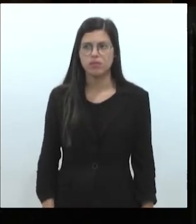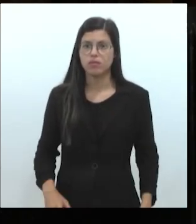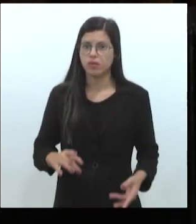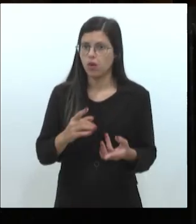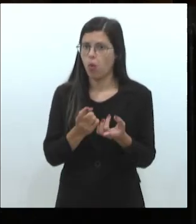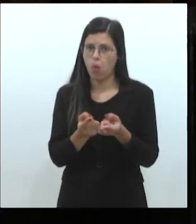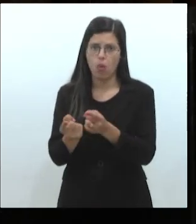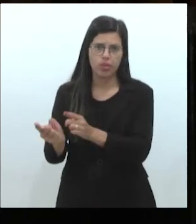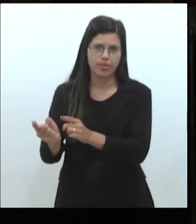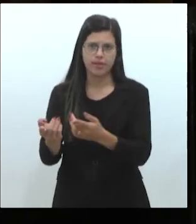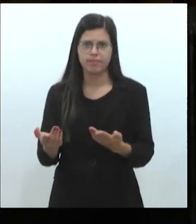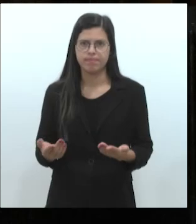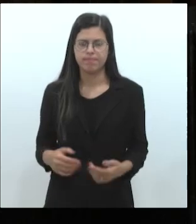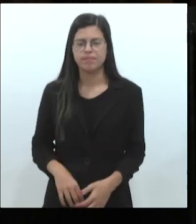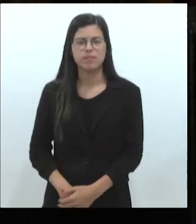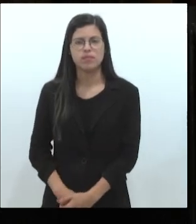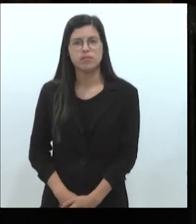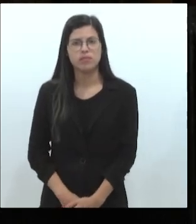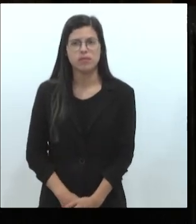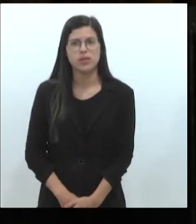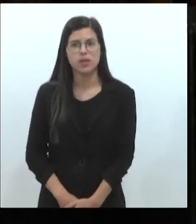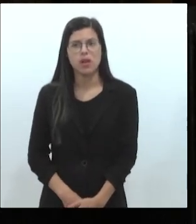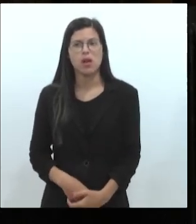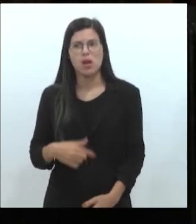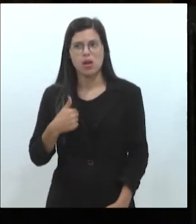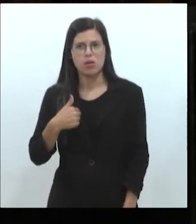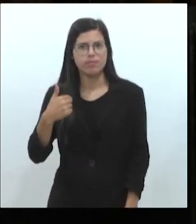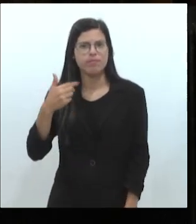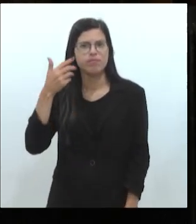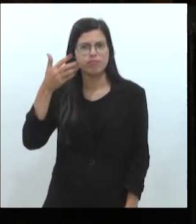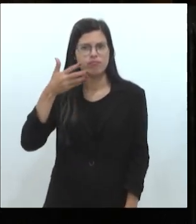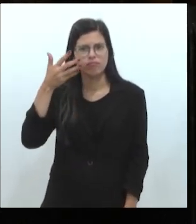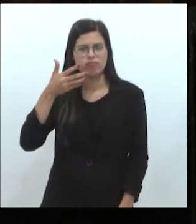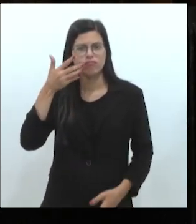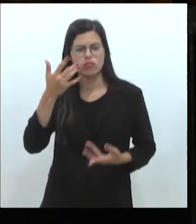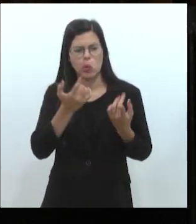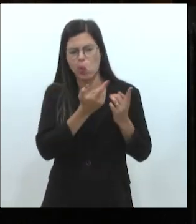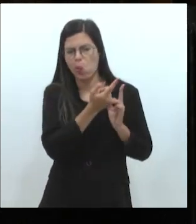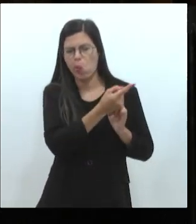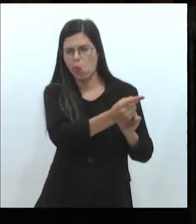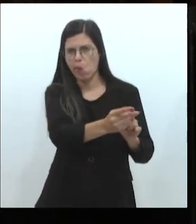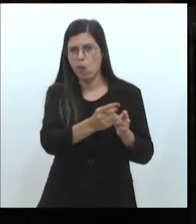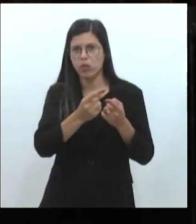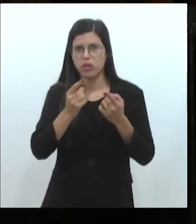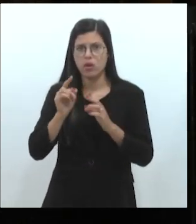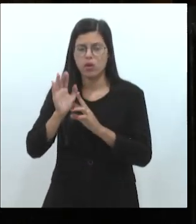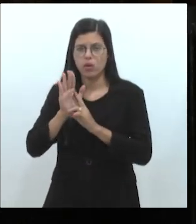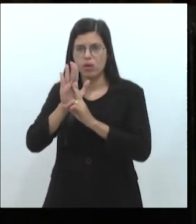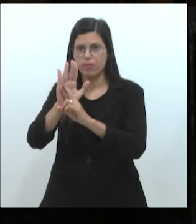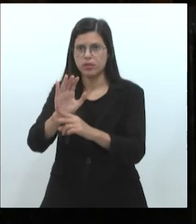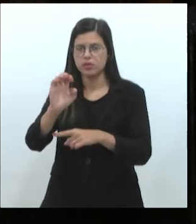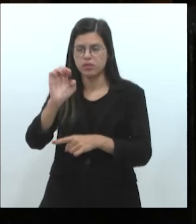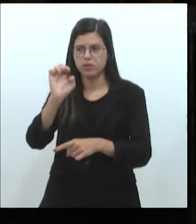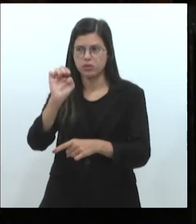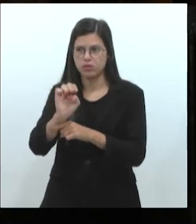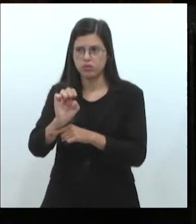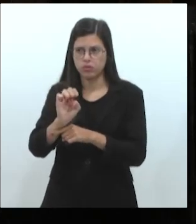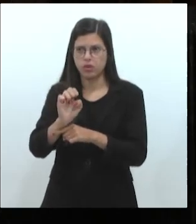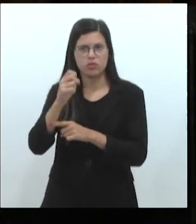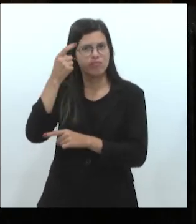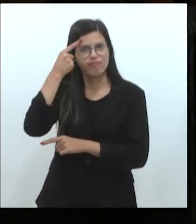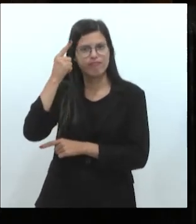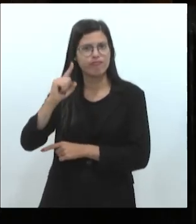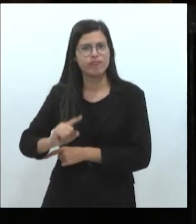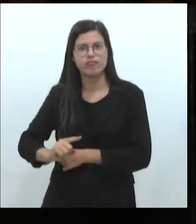Contrariando. E eu fiz uma fala contrariando o representante do Estado, que não sabe que